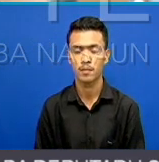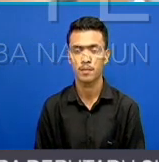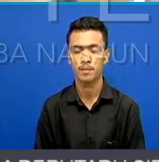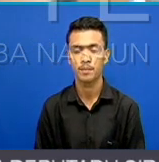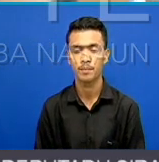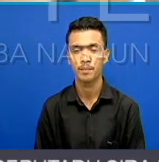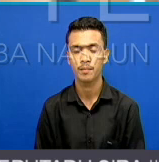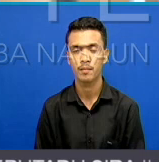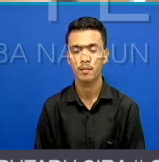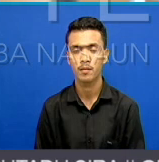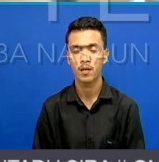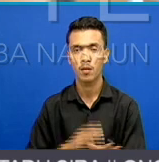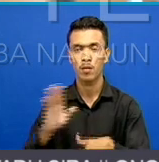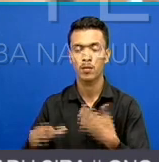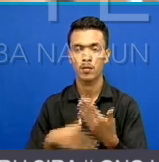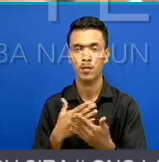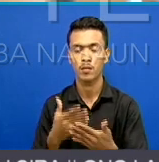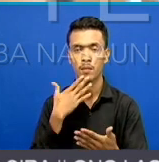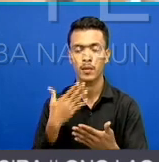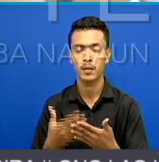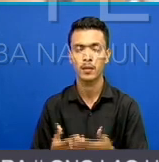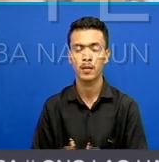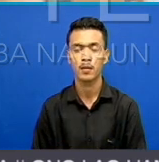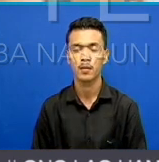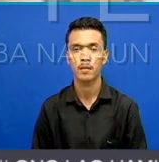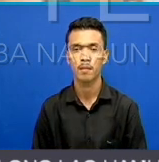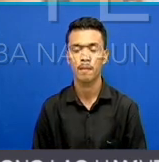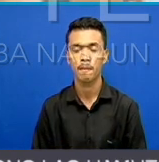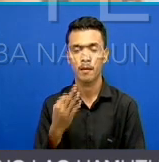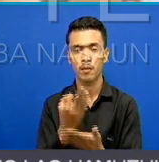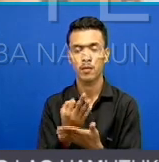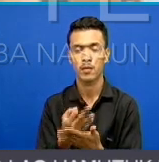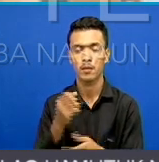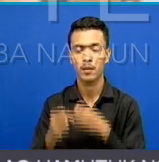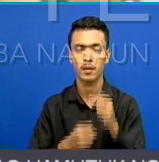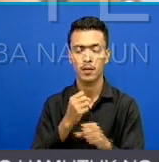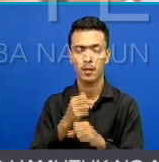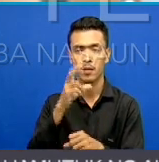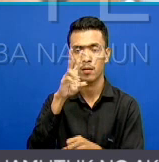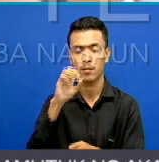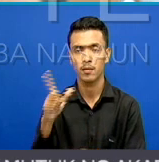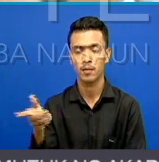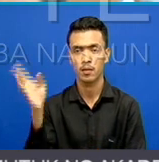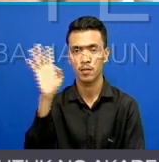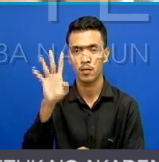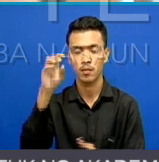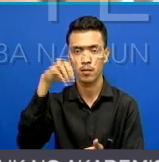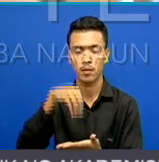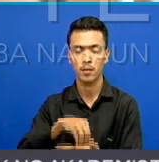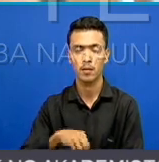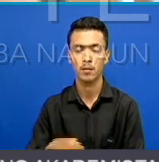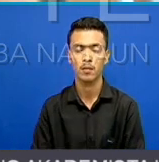e arrailado. Setor todo no beco produtivo e está acelera e orçamento no beco 2024 e está a uela para estar acelera lá o